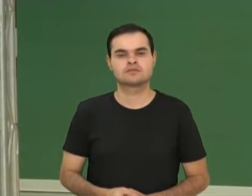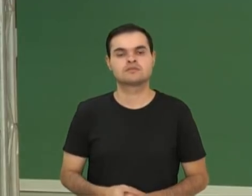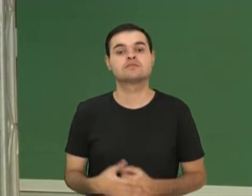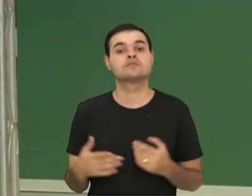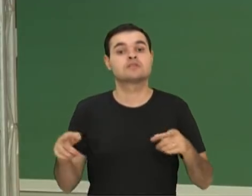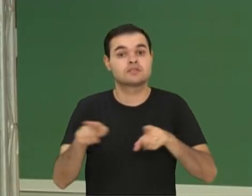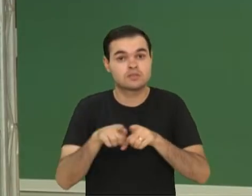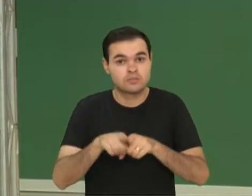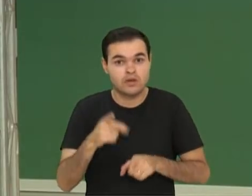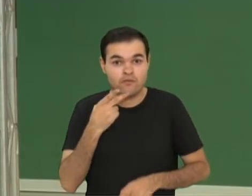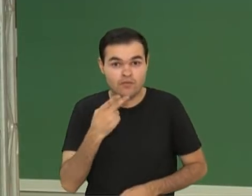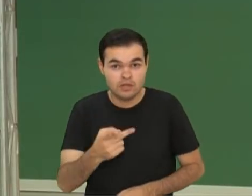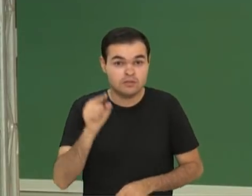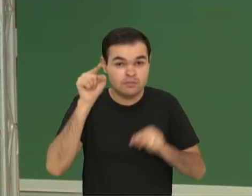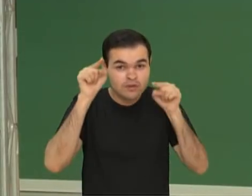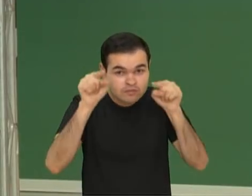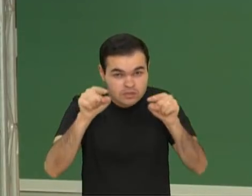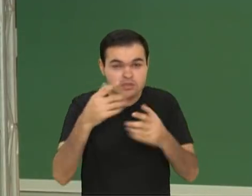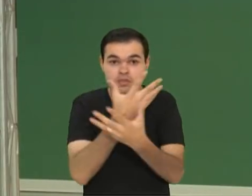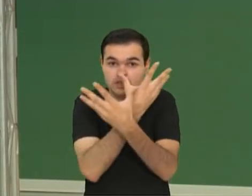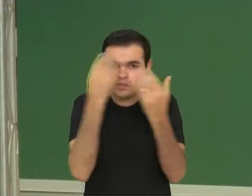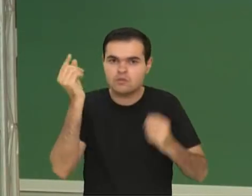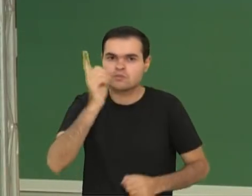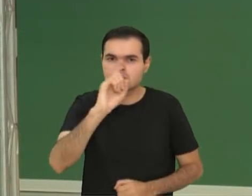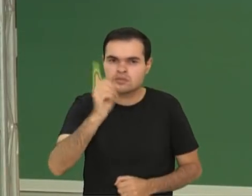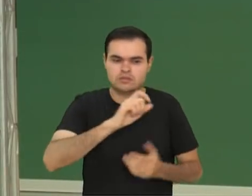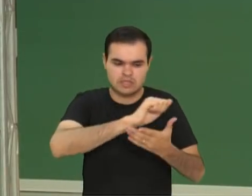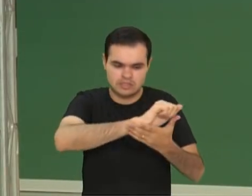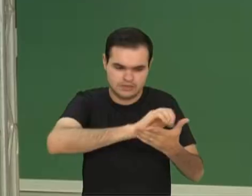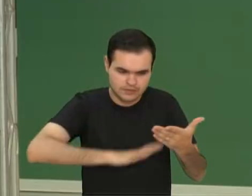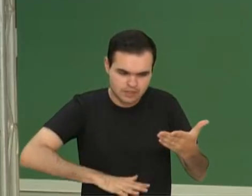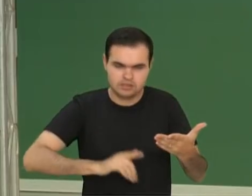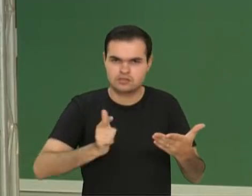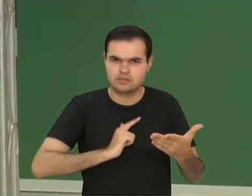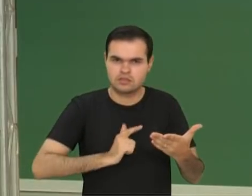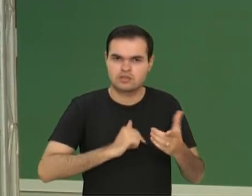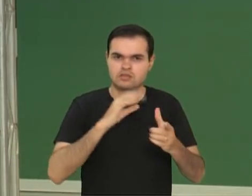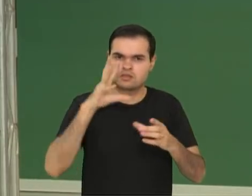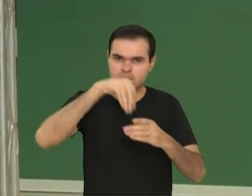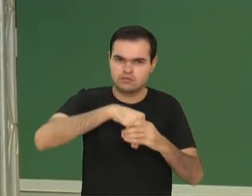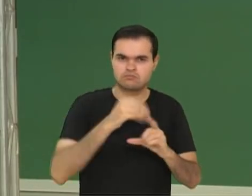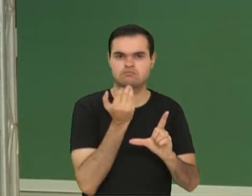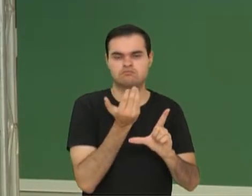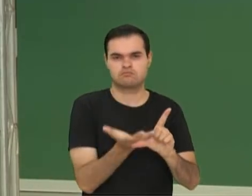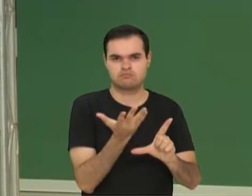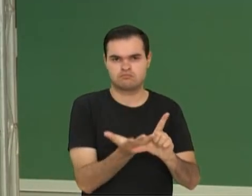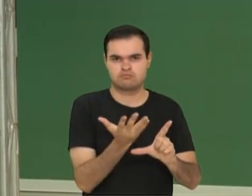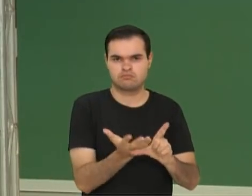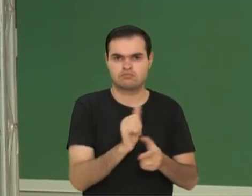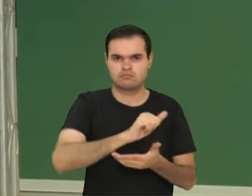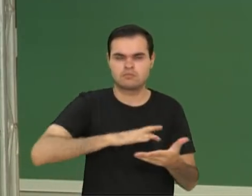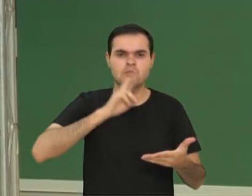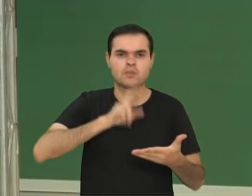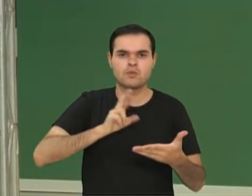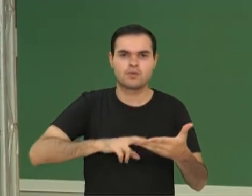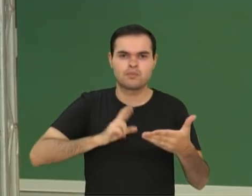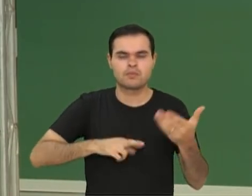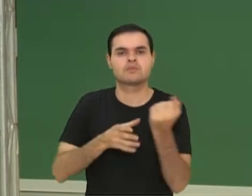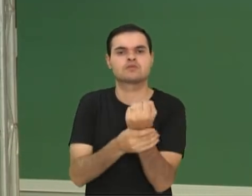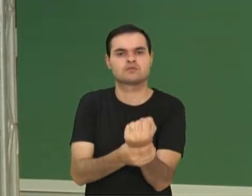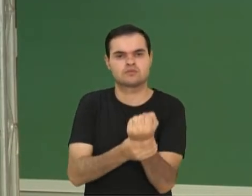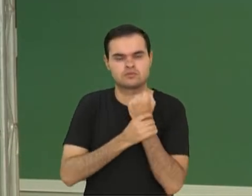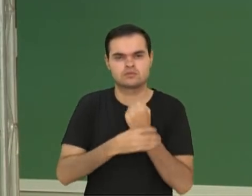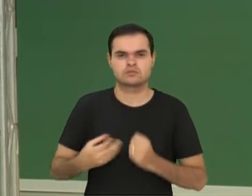Ainda digo para você, não esqueça de realizar as atividades que estão no Google Class, para que você tenha a sua presença registrada na